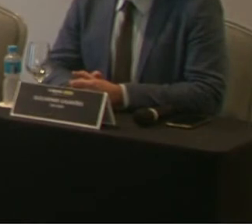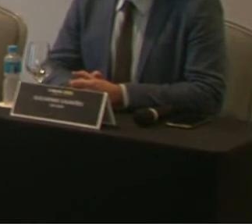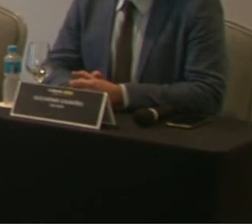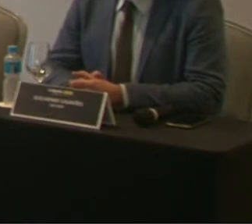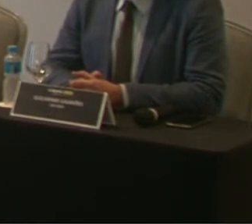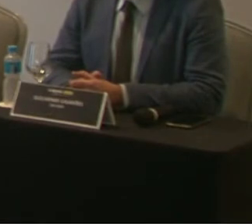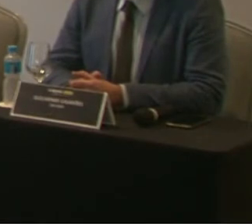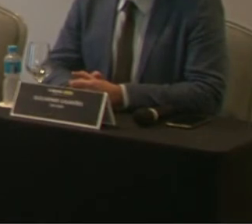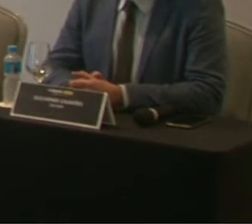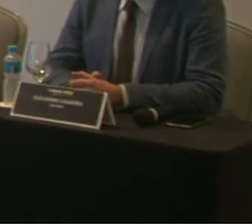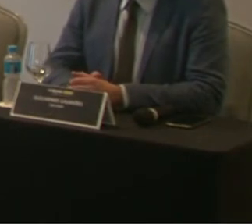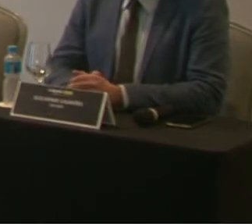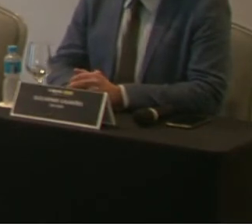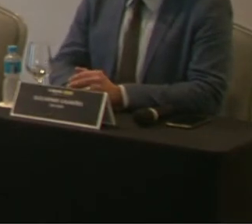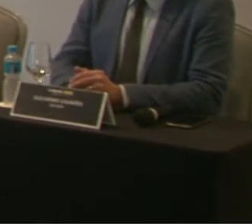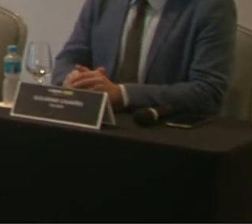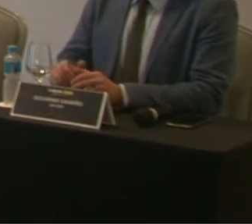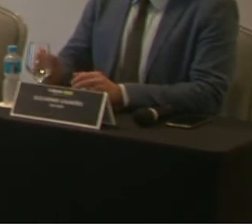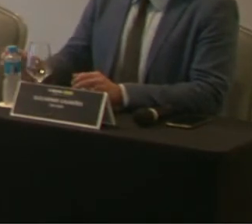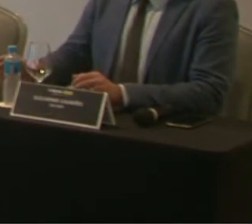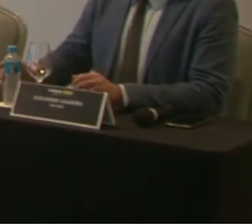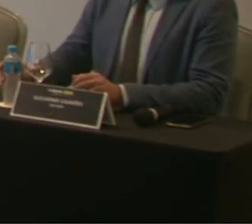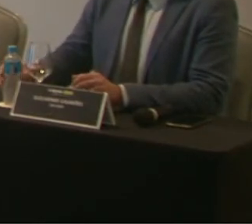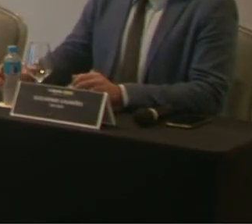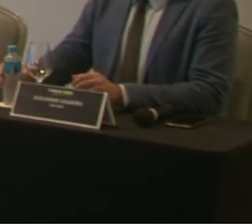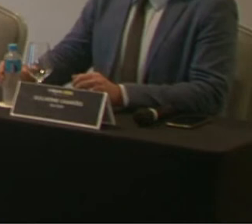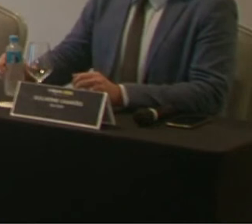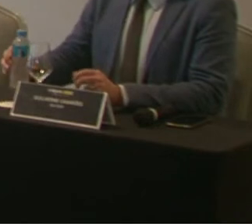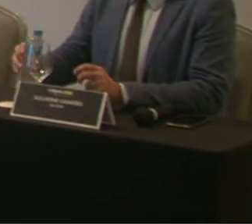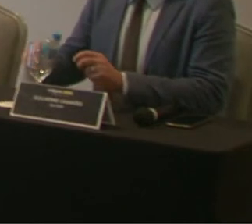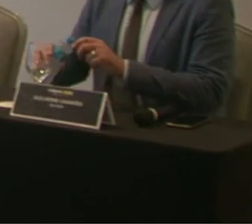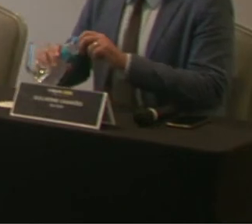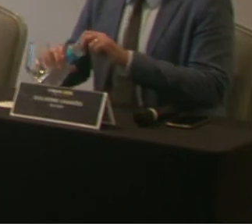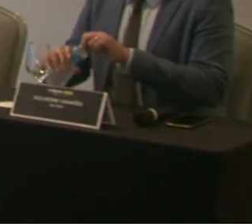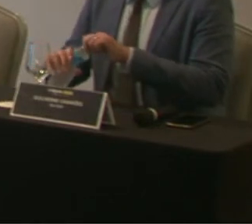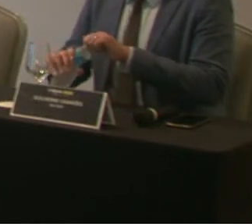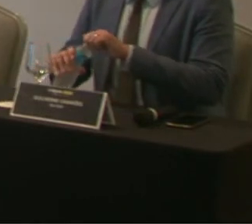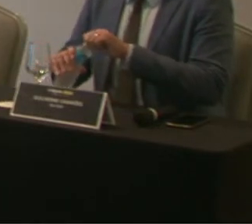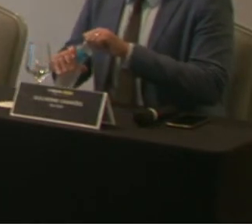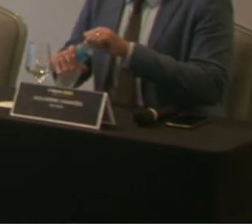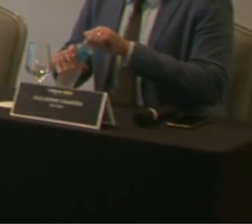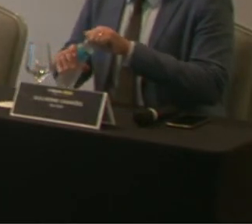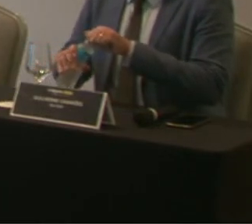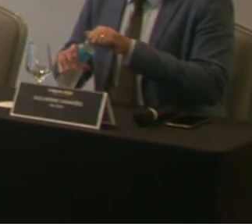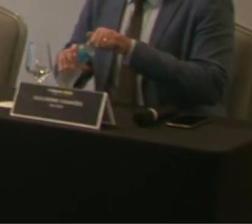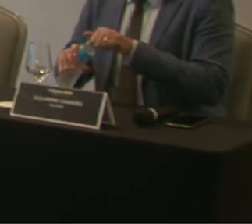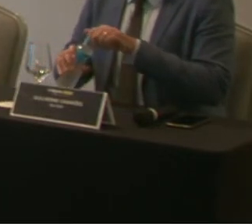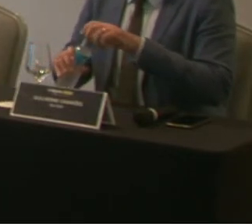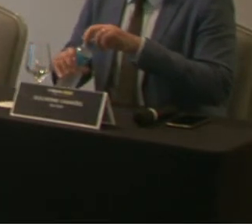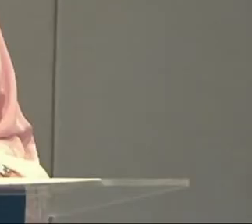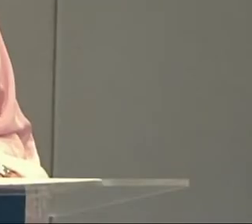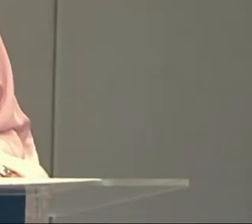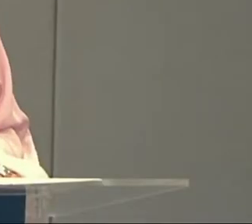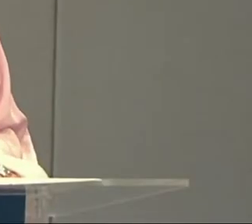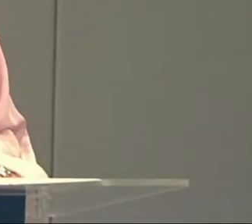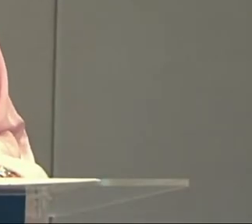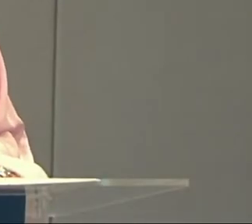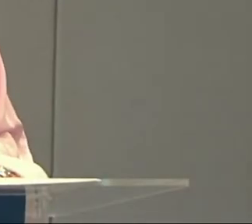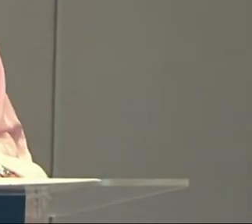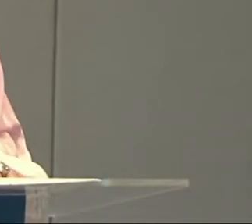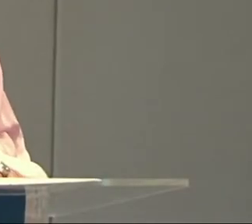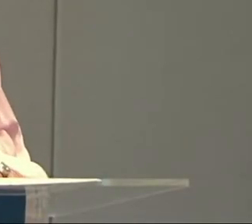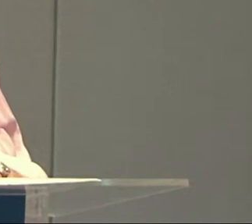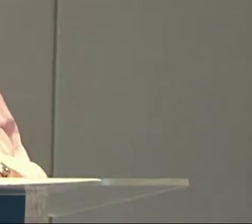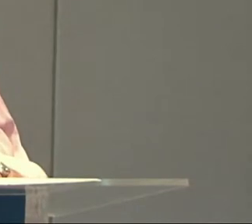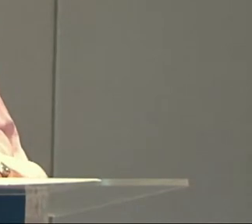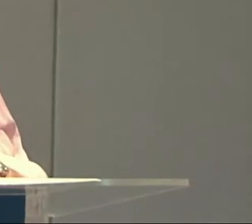Da mesma forma, temos que ver se o perdedor Bolsonaro, com quem um presidente em exercício não foi reeleito